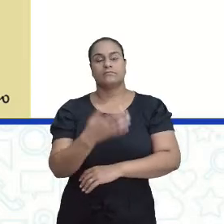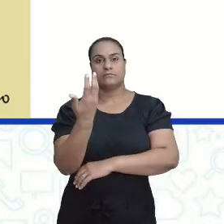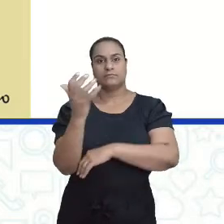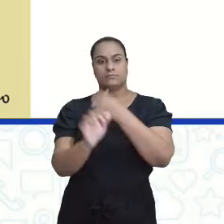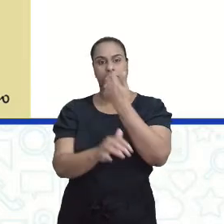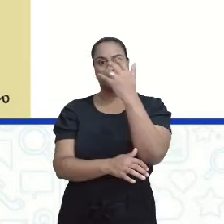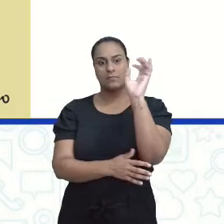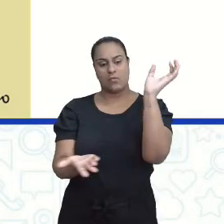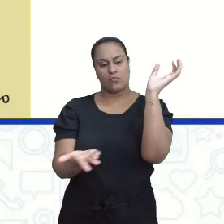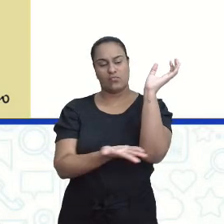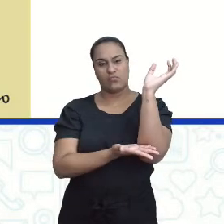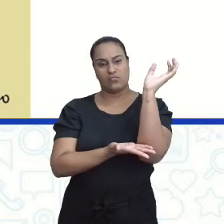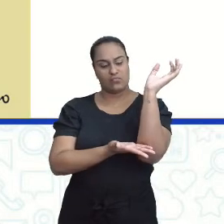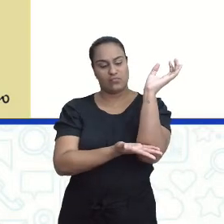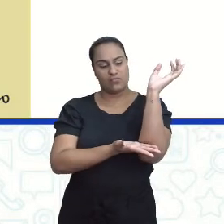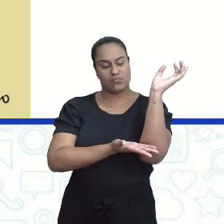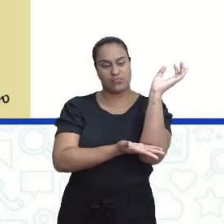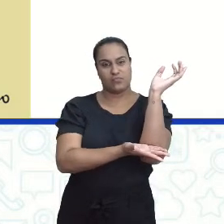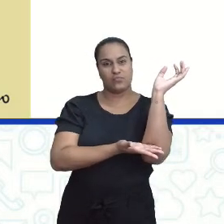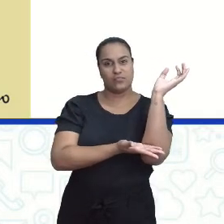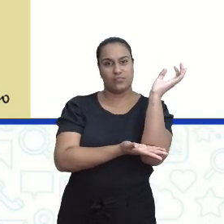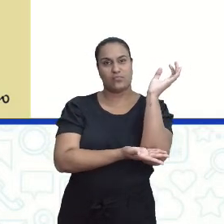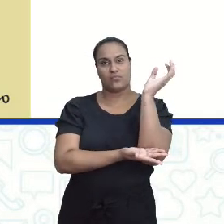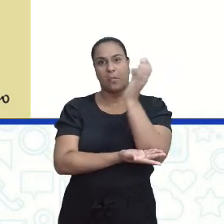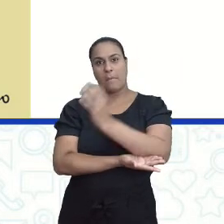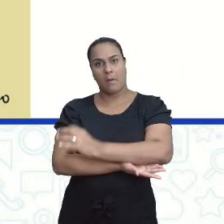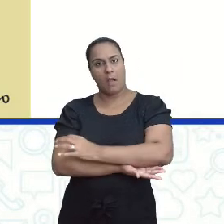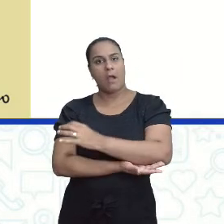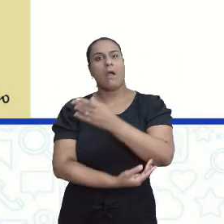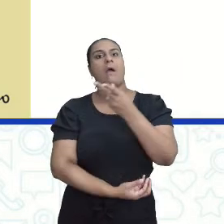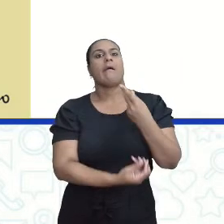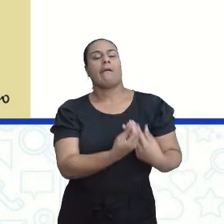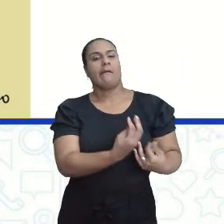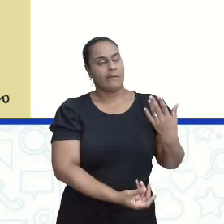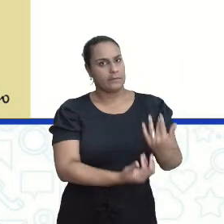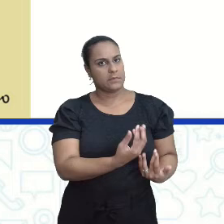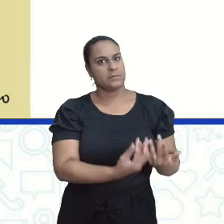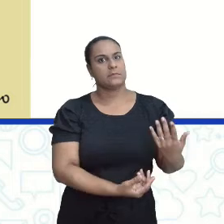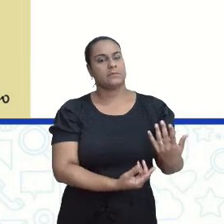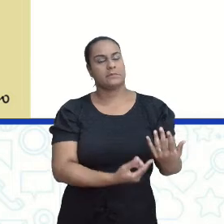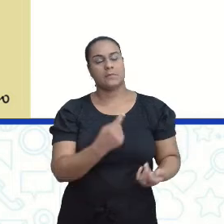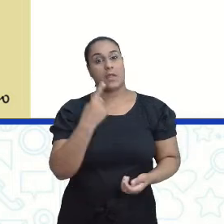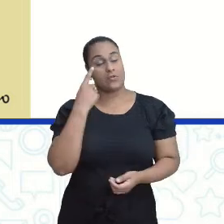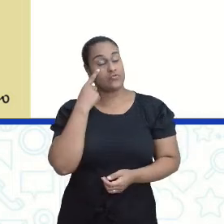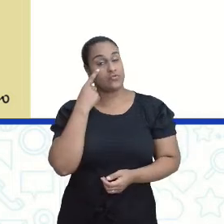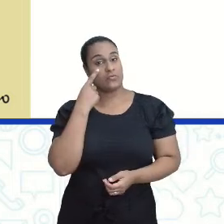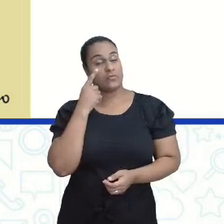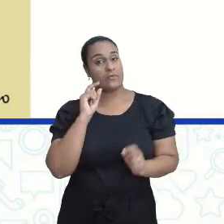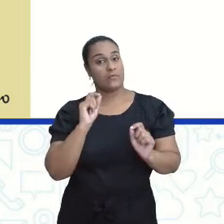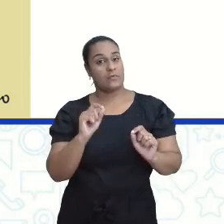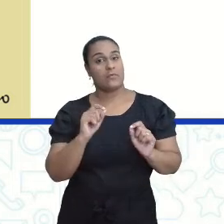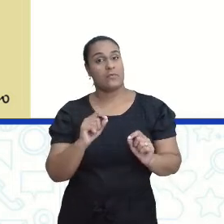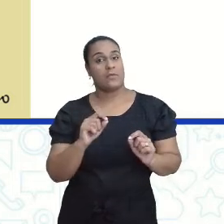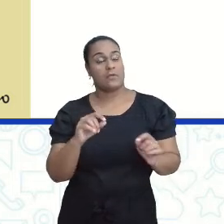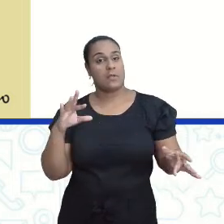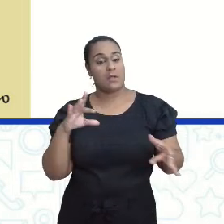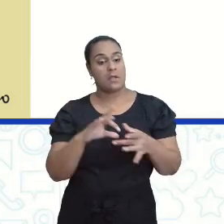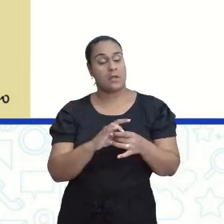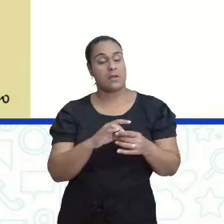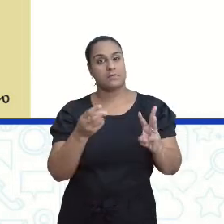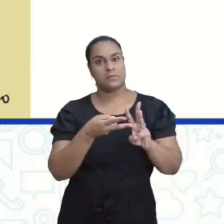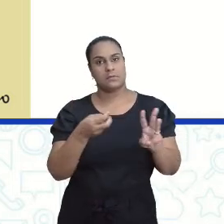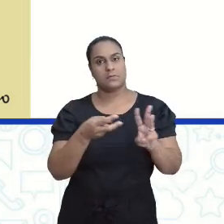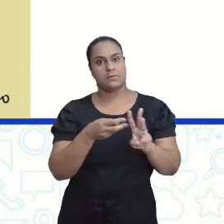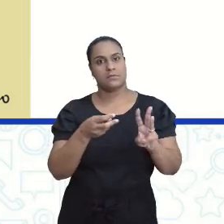desmatando, queimando as nossas florestas, e a gente vê que a relação do indígena